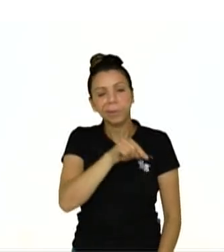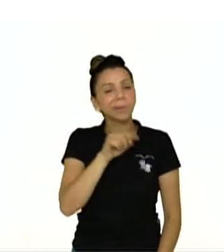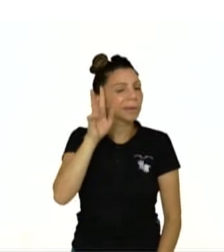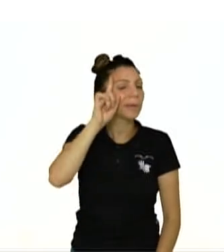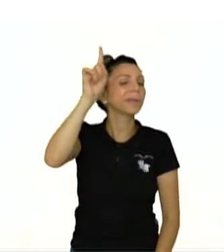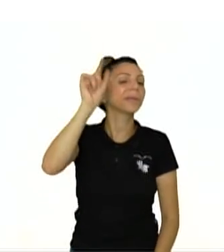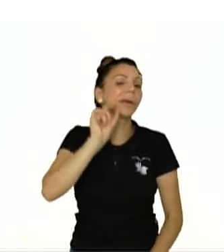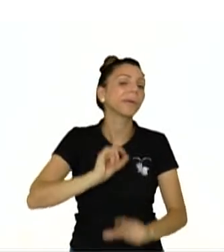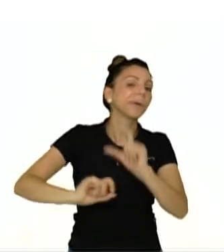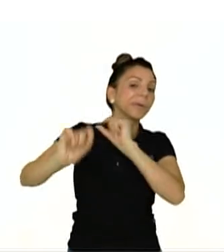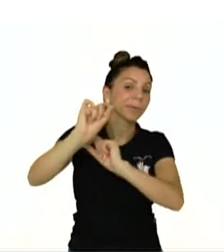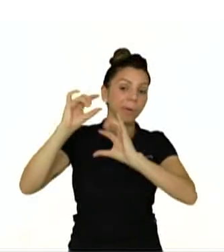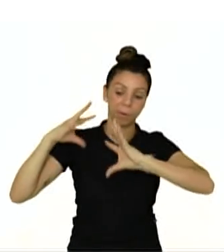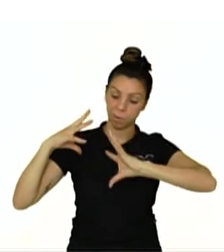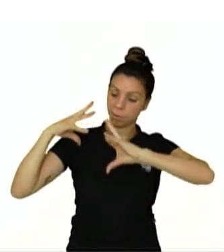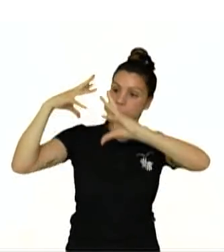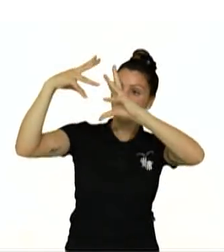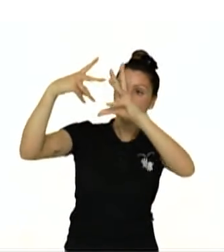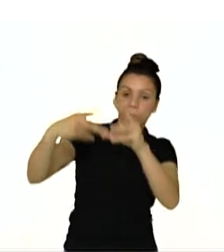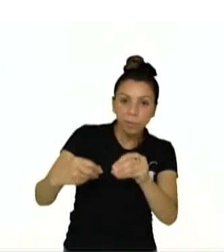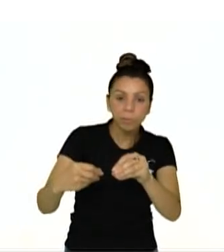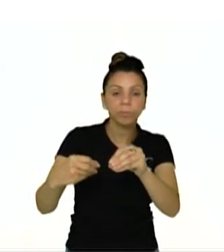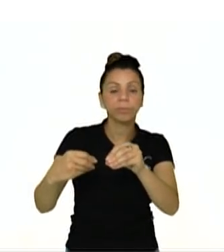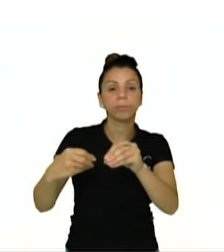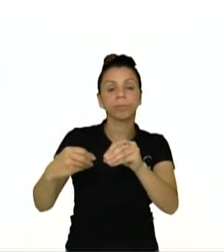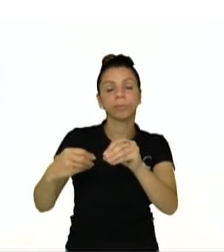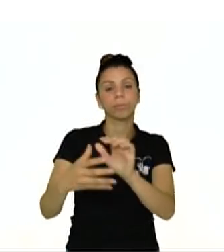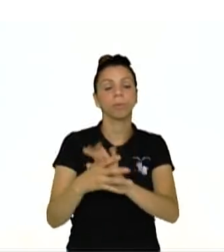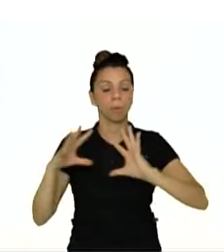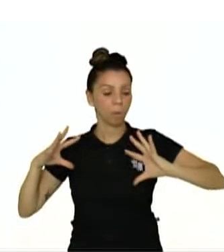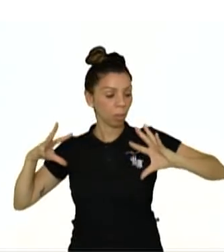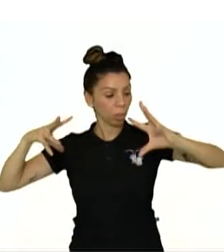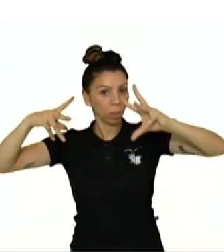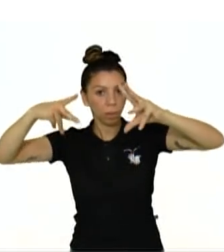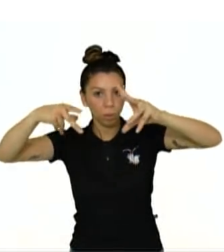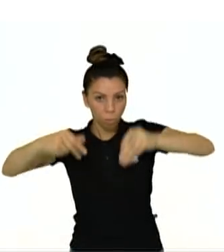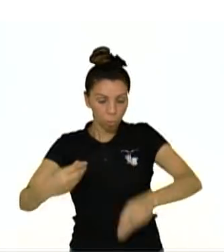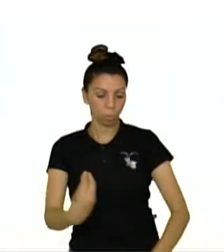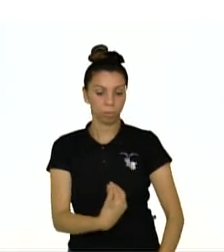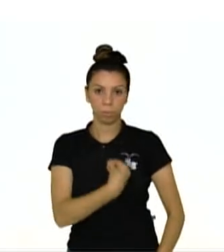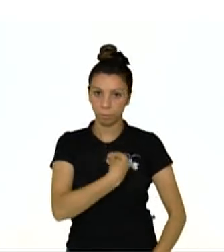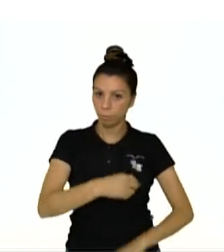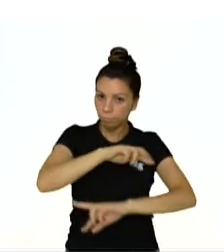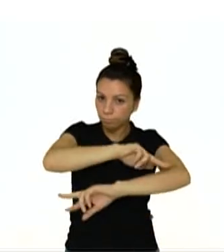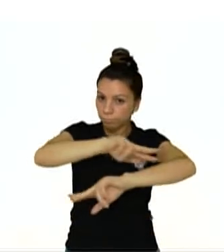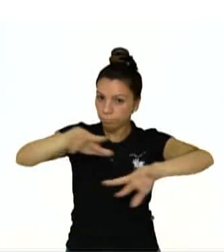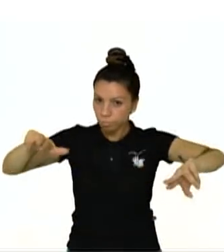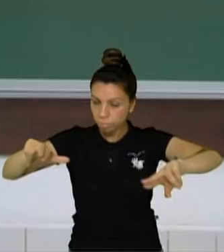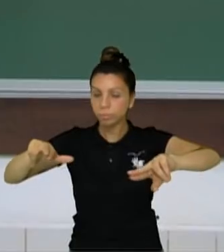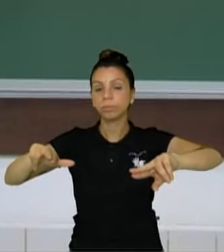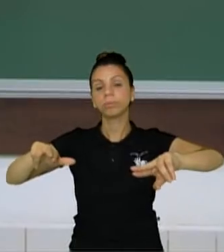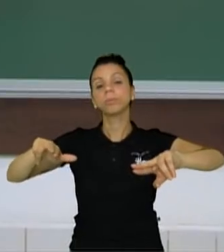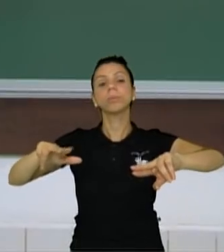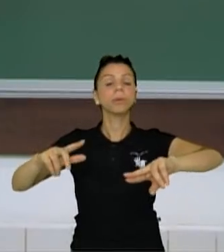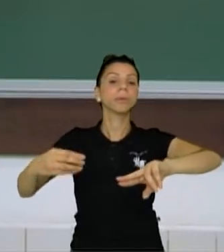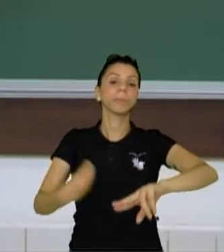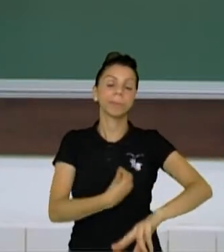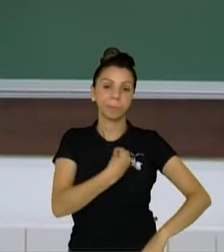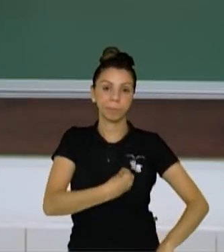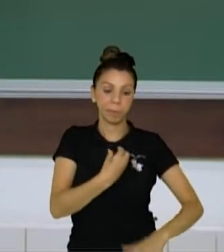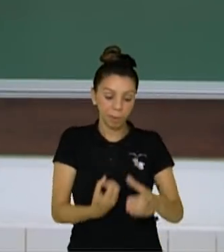que todos os seres, né, todo ser, toda espécie possui